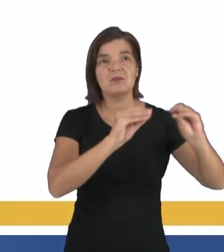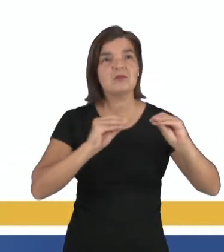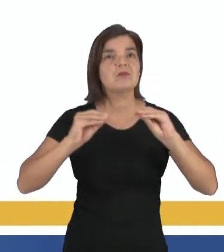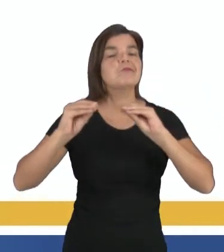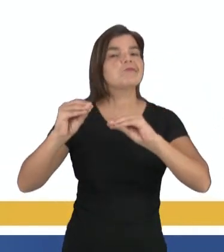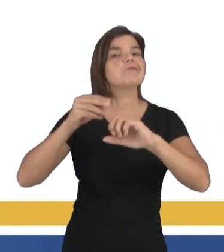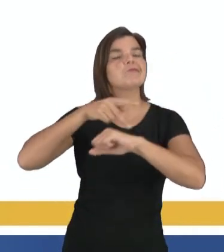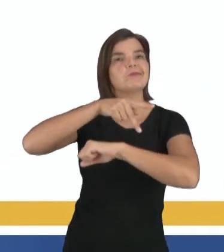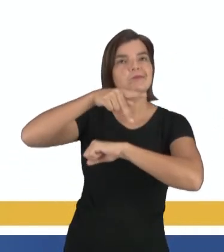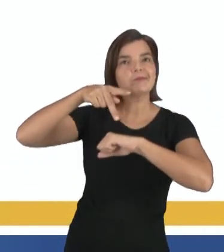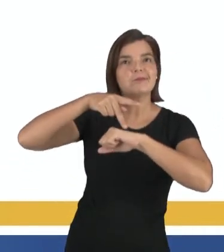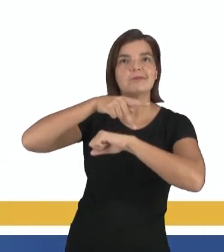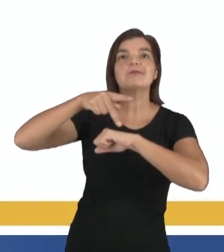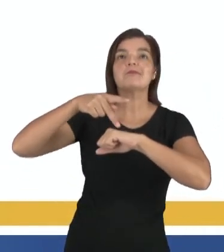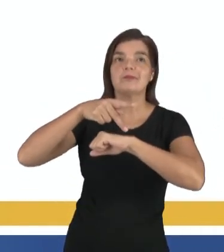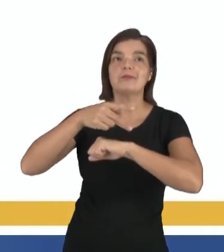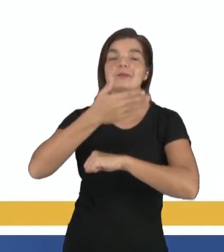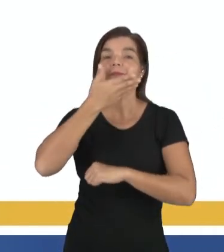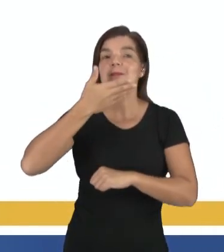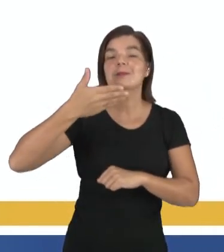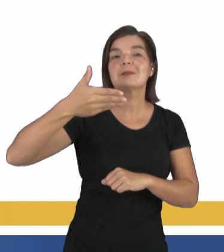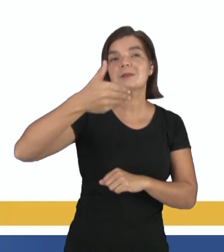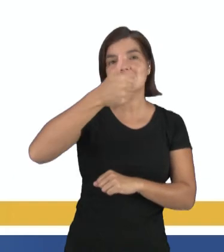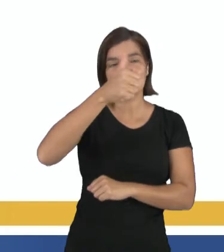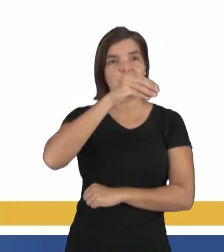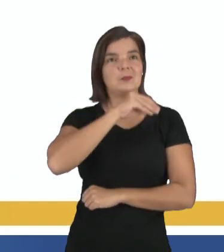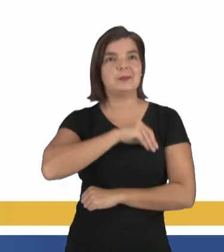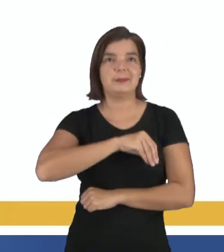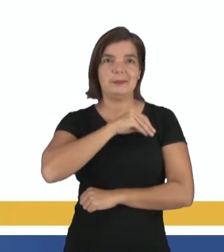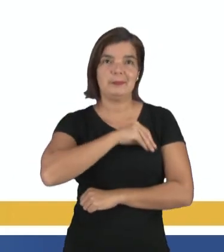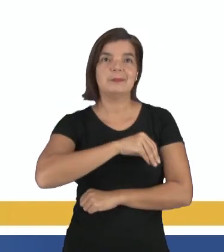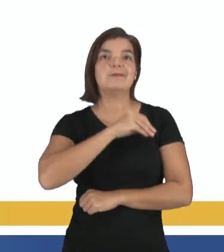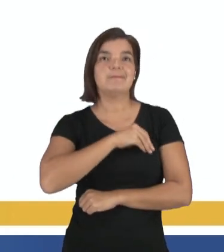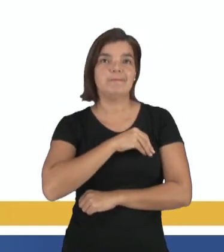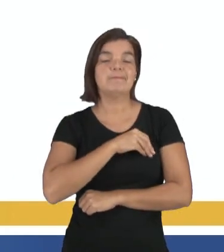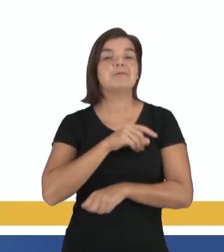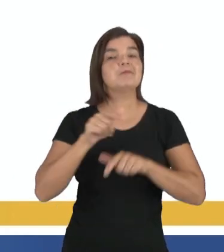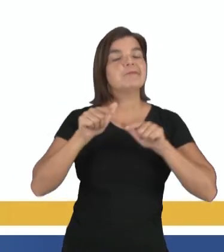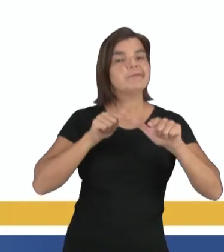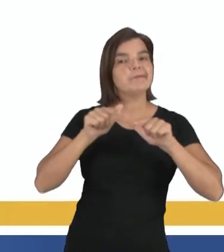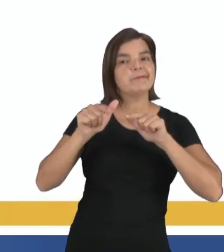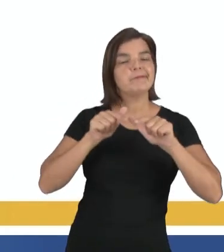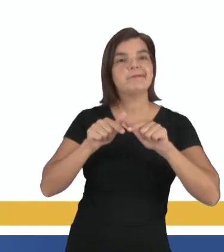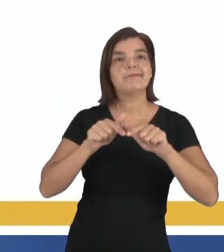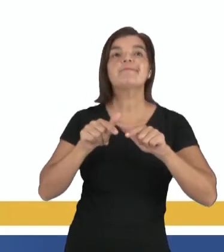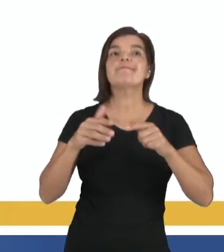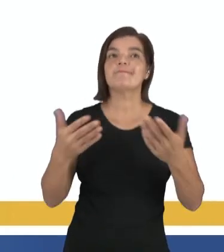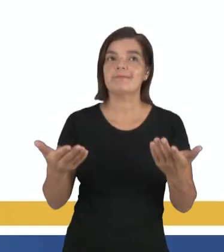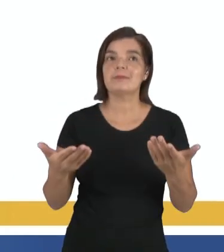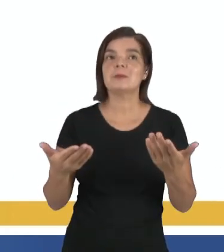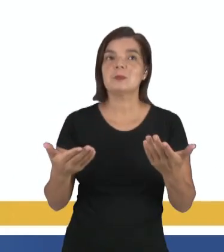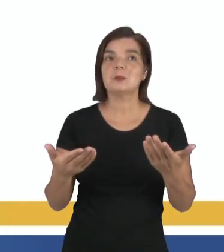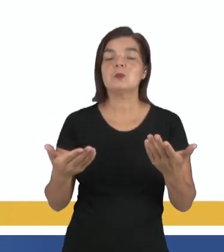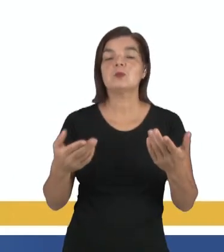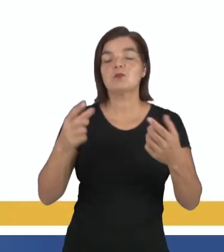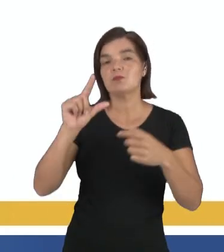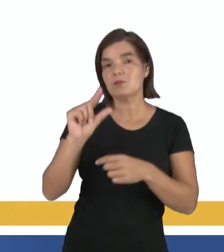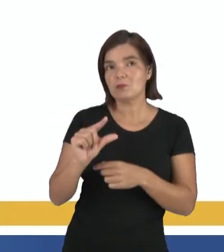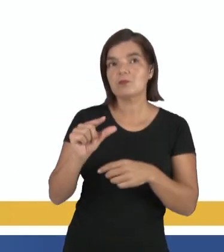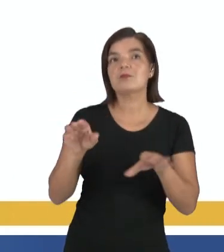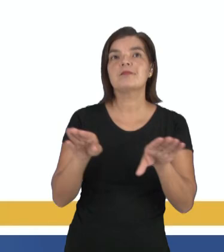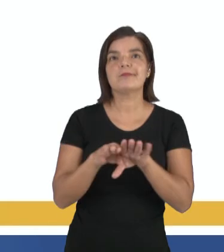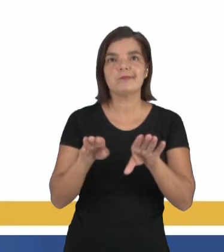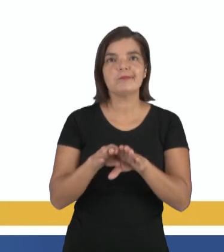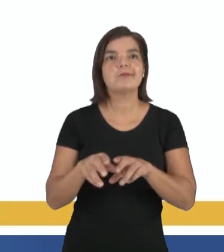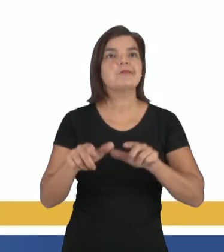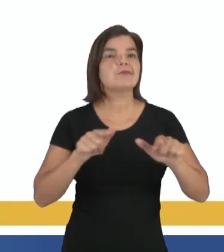subdesenvolvidos deslocam-se em direção aos países centrais em busca de melhores salários e renda, mesmo que exercendo empregos de menor